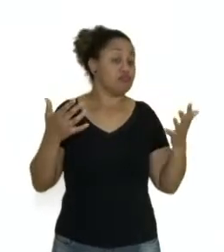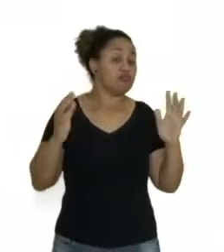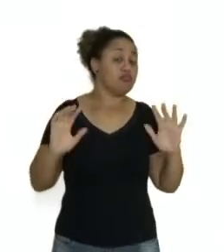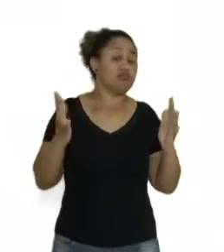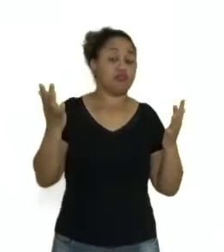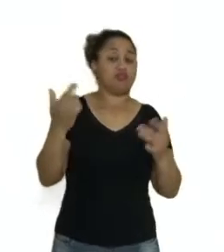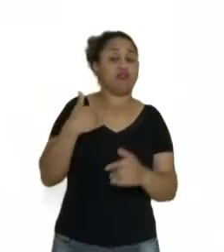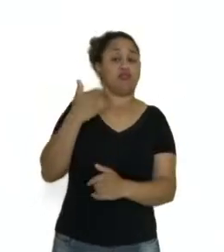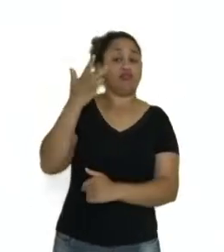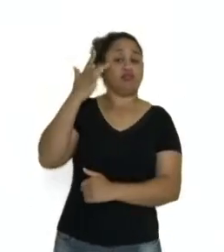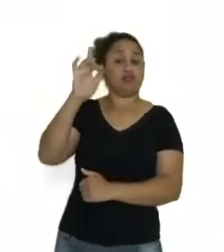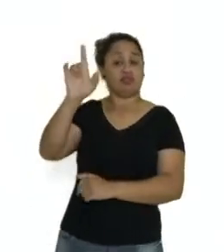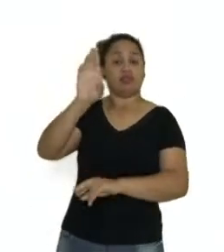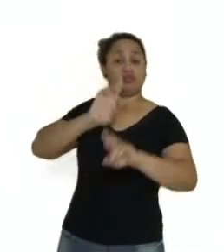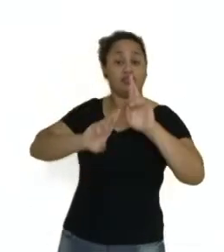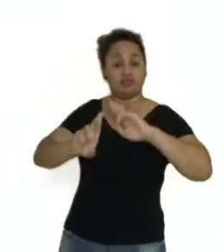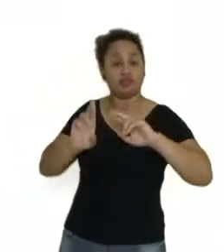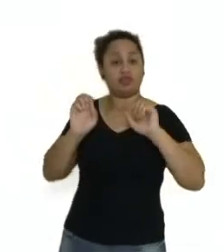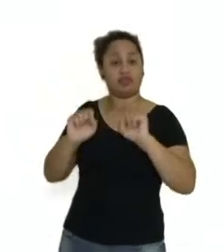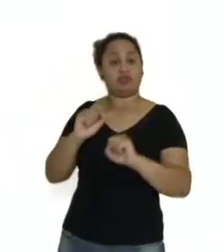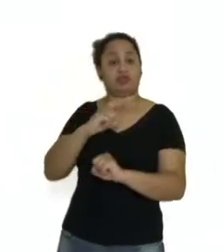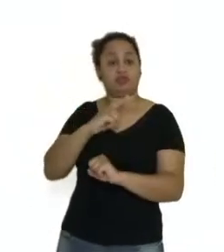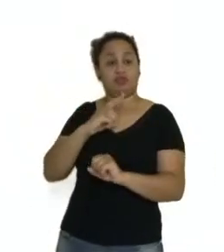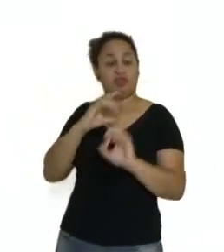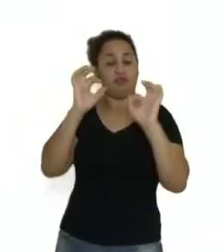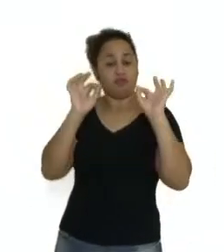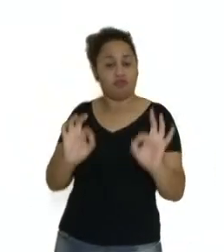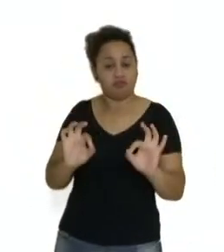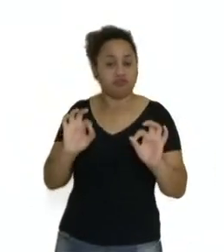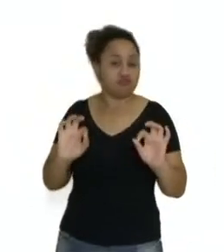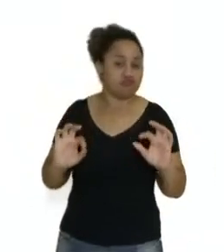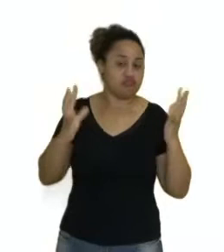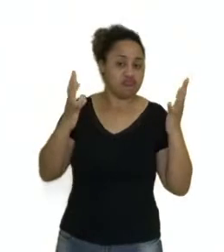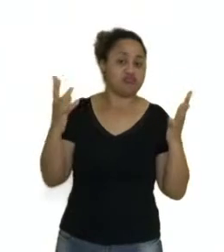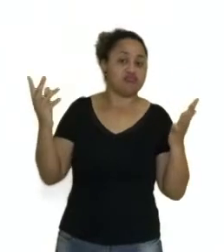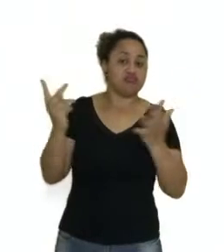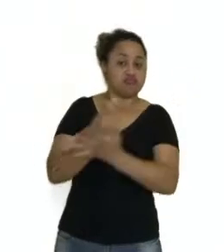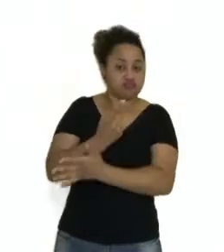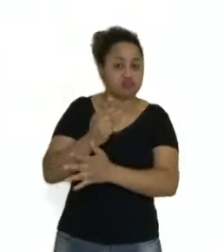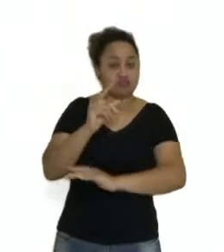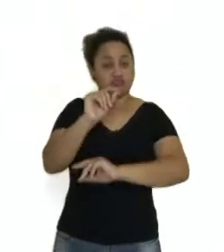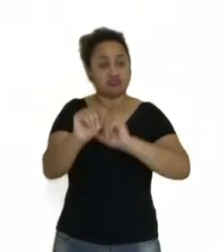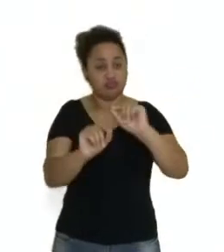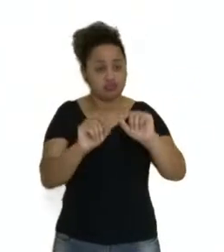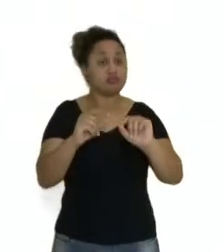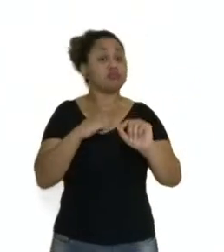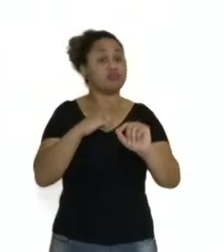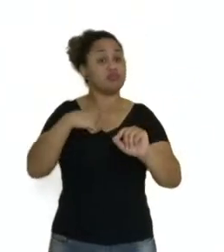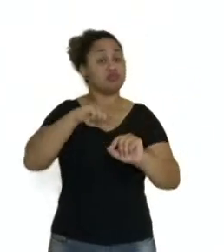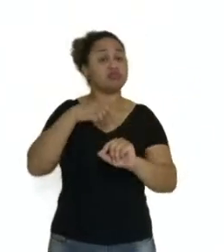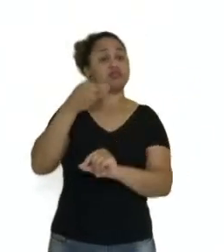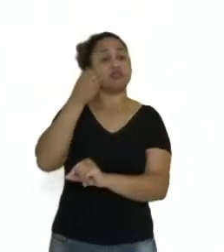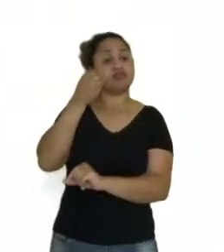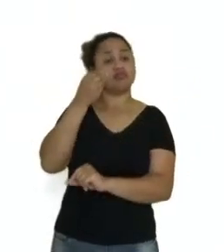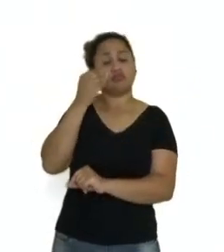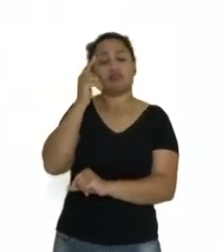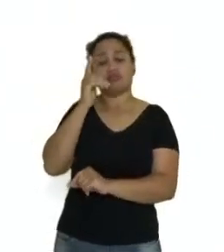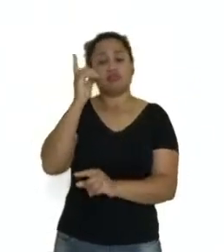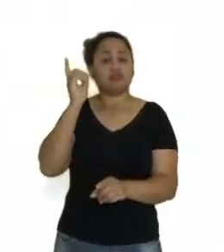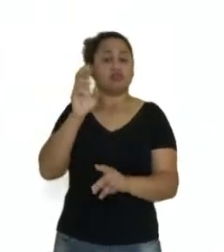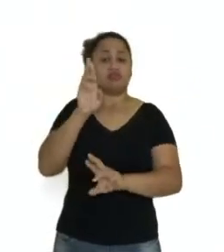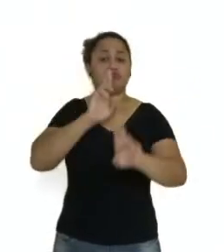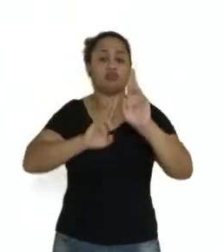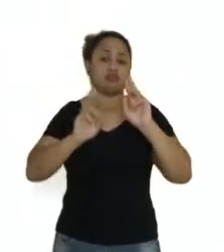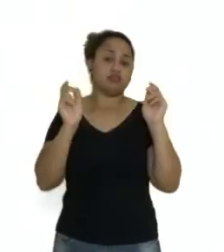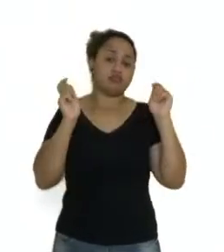não sabermos o resultado exato de um fenômeno aleatório, é que buscamos resultados